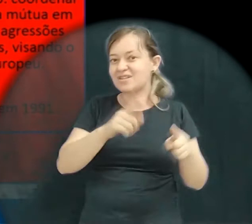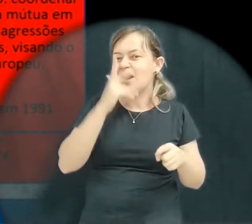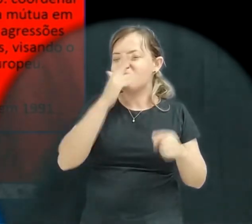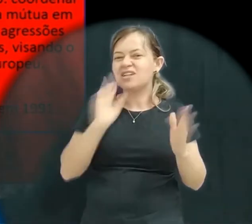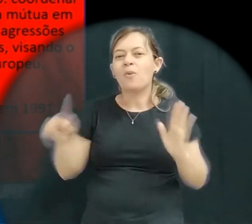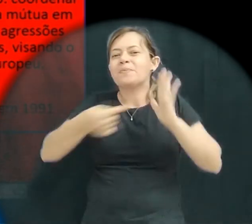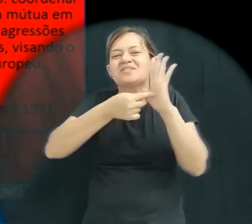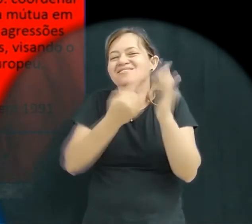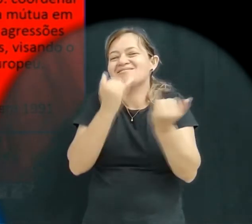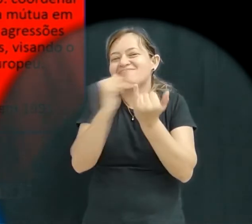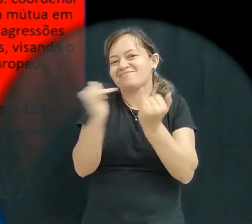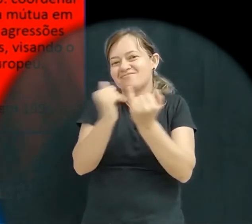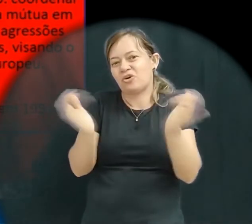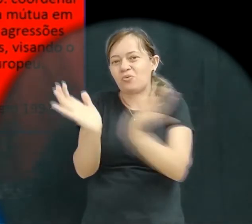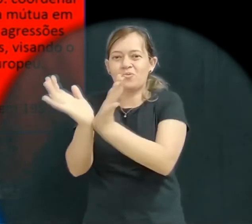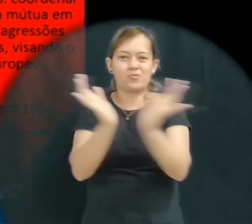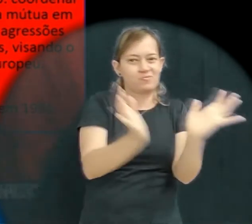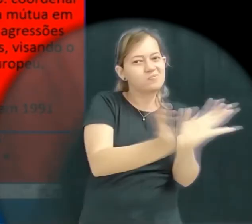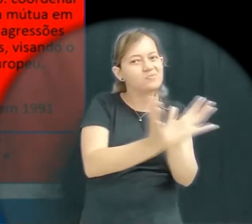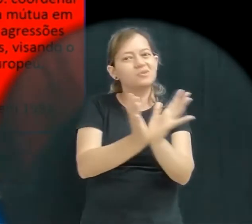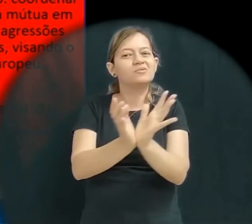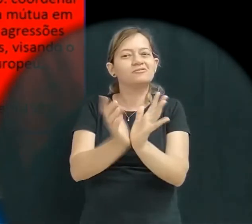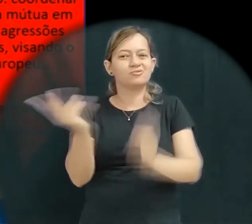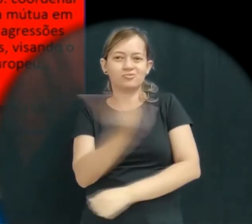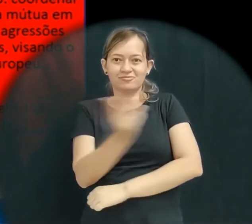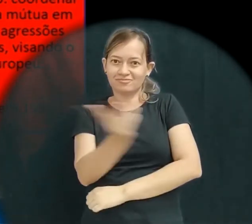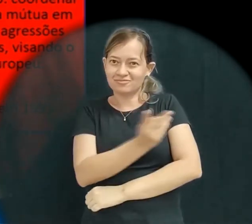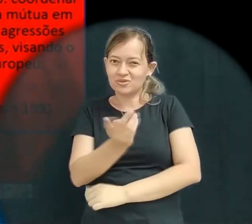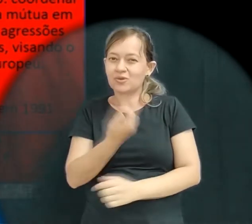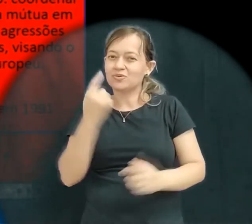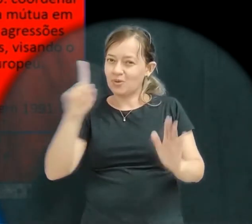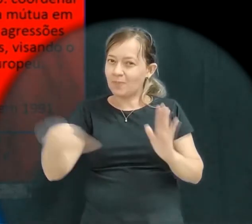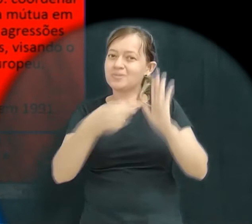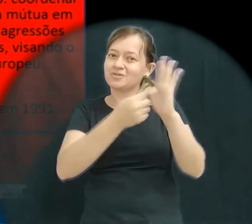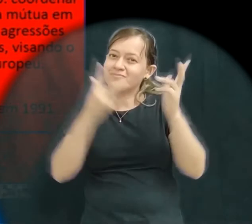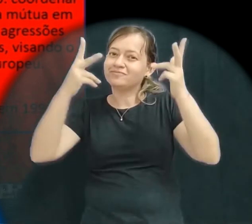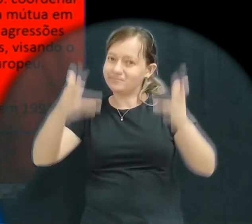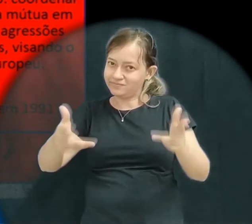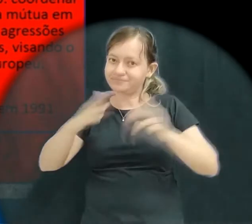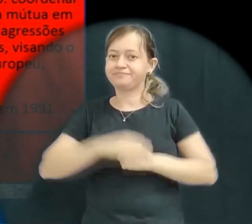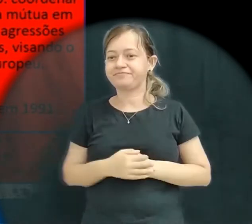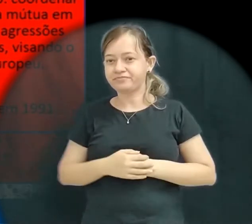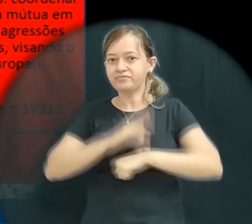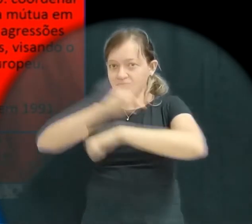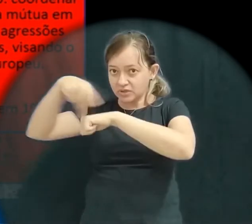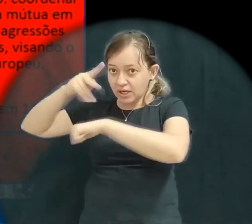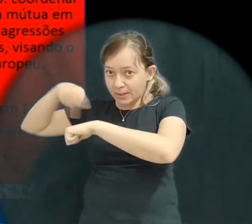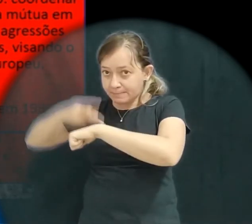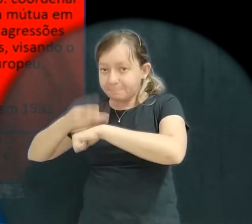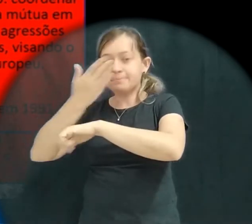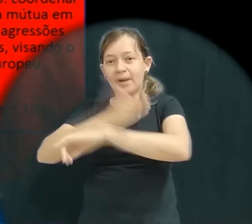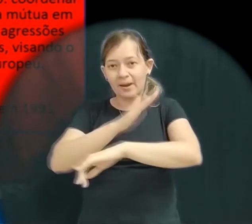Se uma entidade fora do bloco agredisse um dos países, todos os outros países